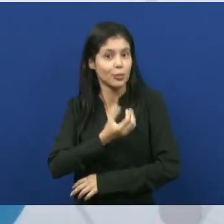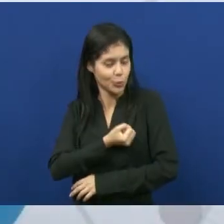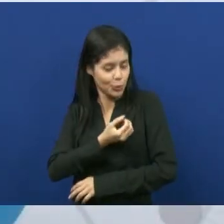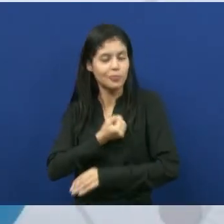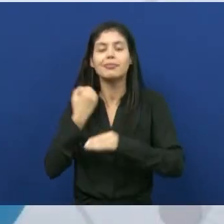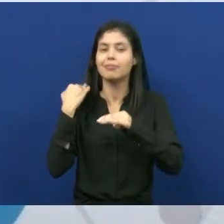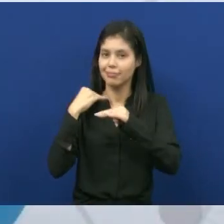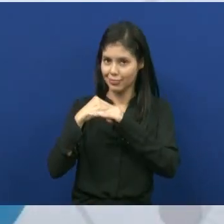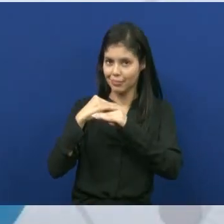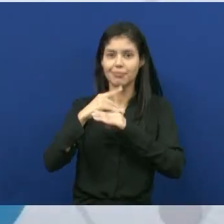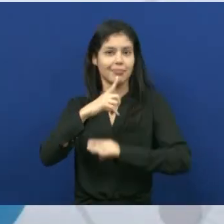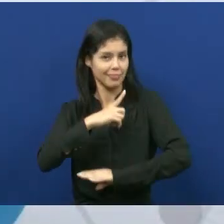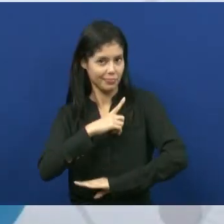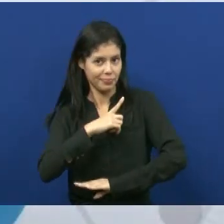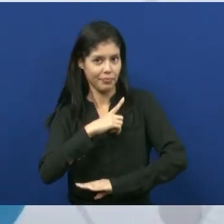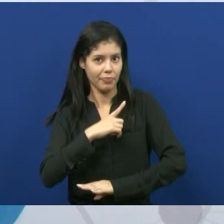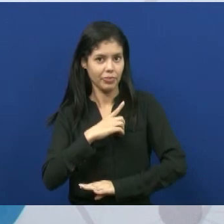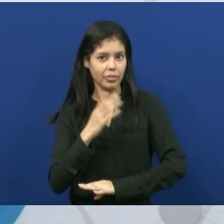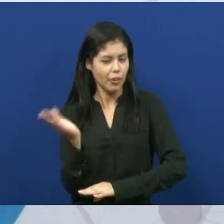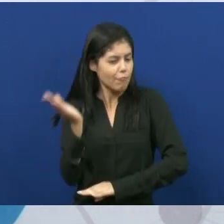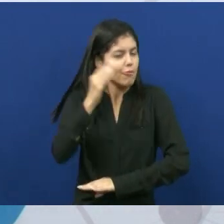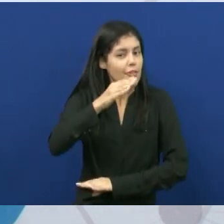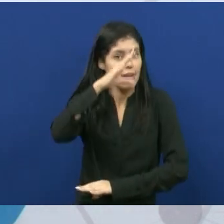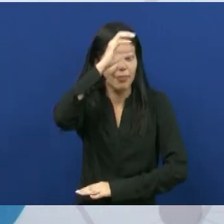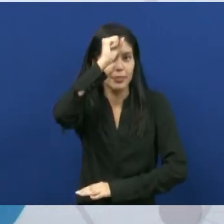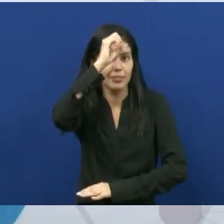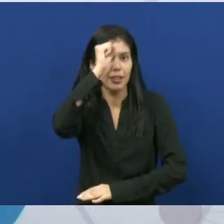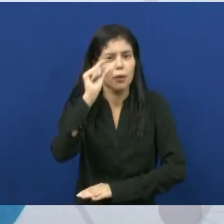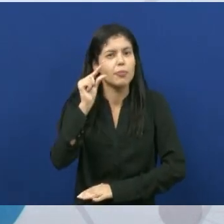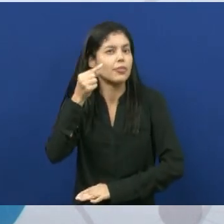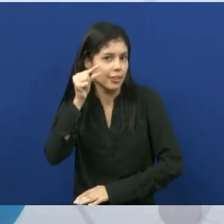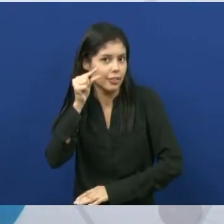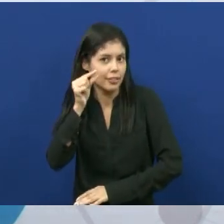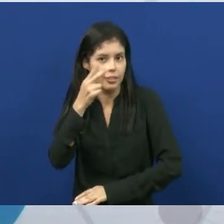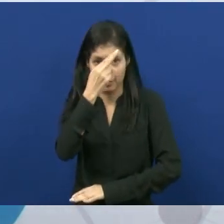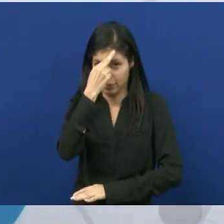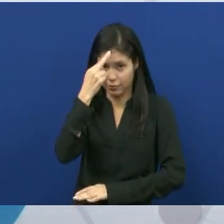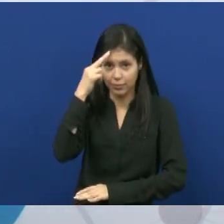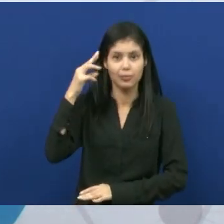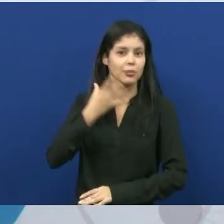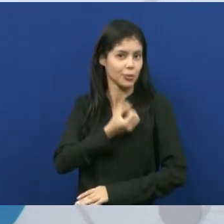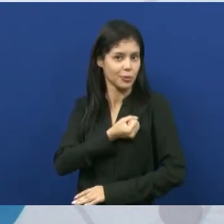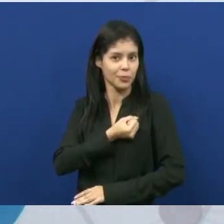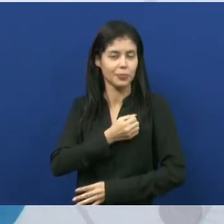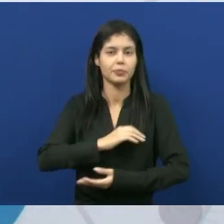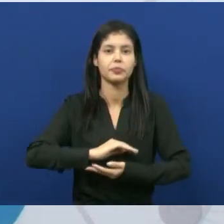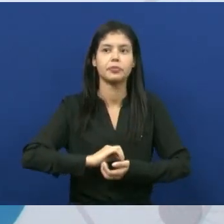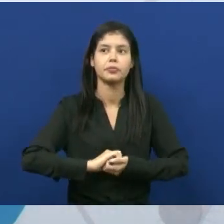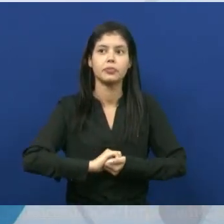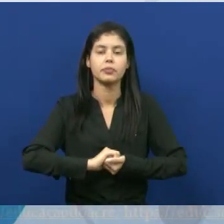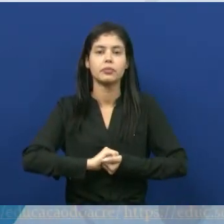os números também tem essa história vamos aprender um pouco sobre a história dos números